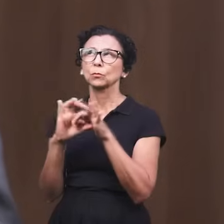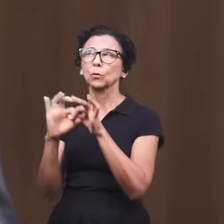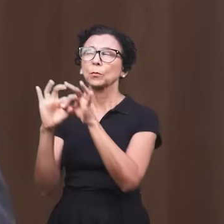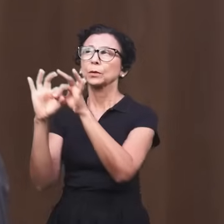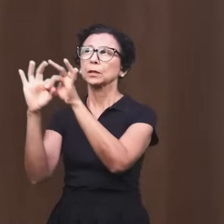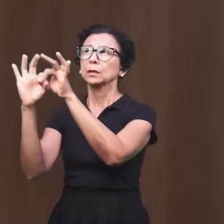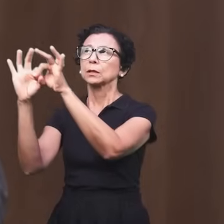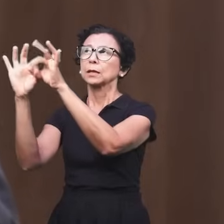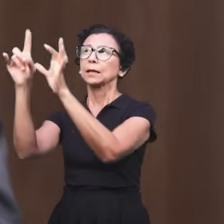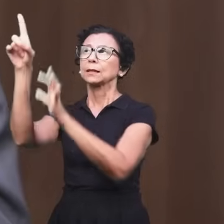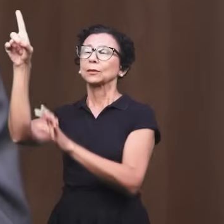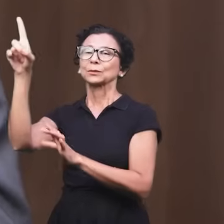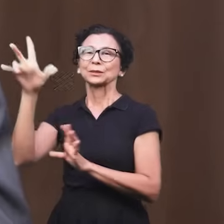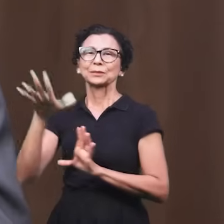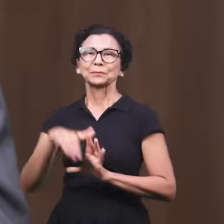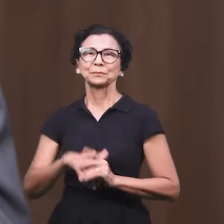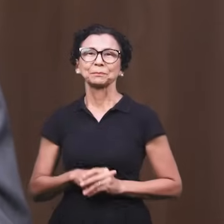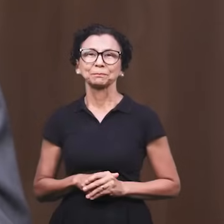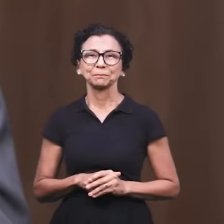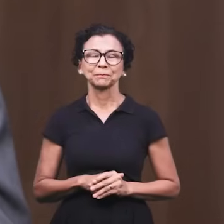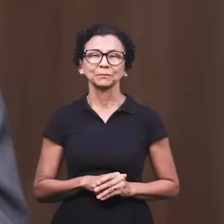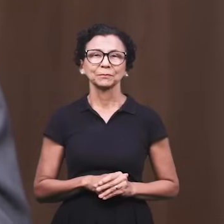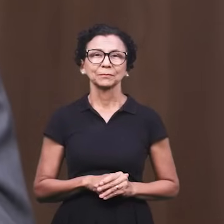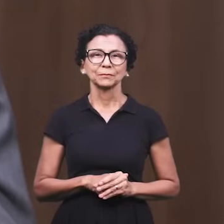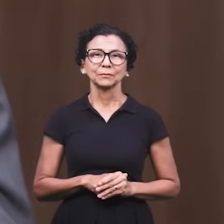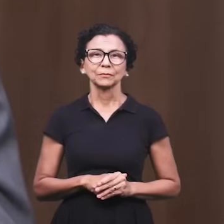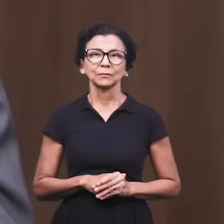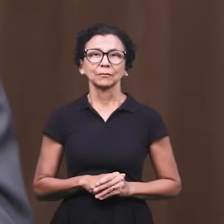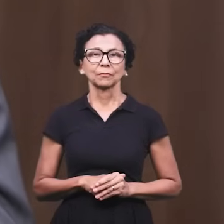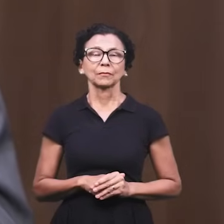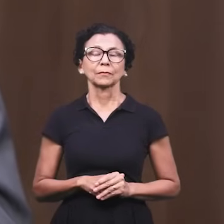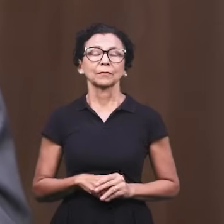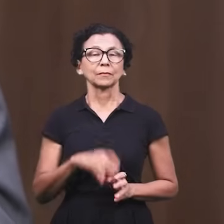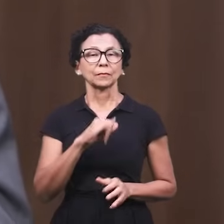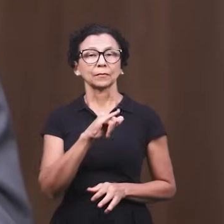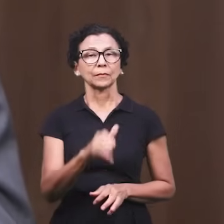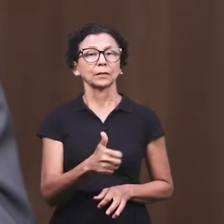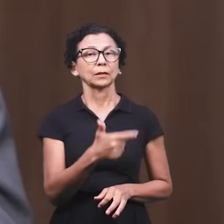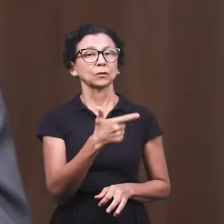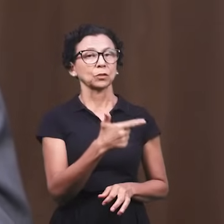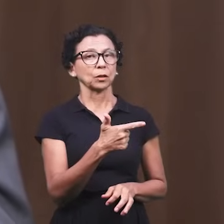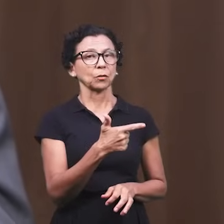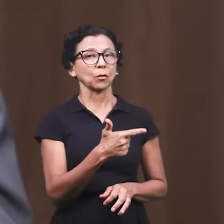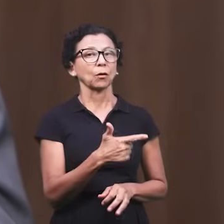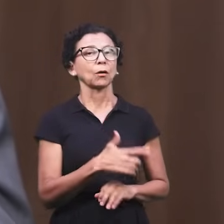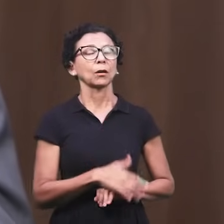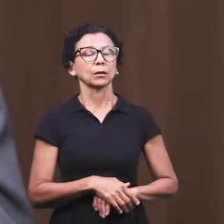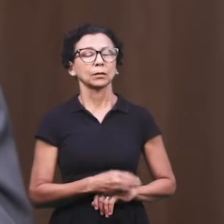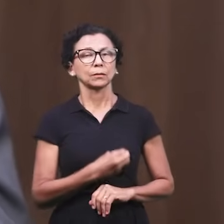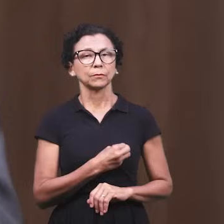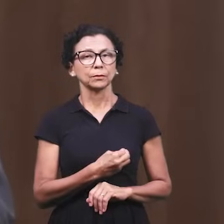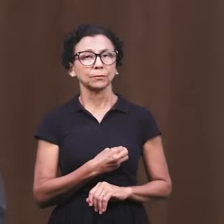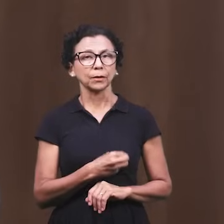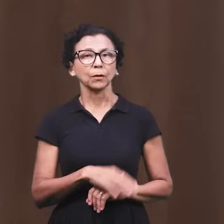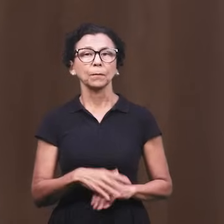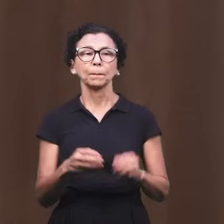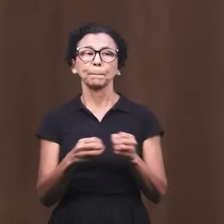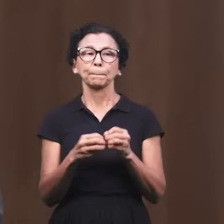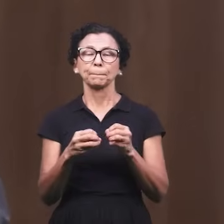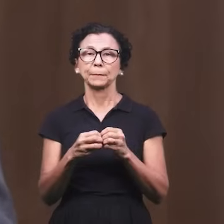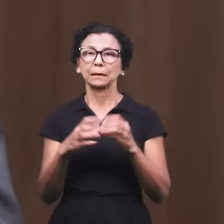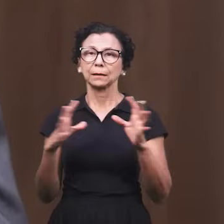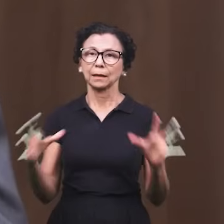lá, até para prosperar. Mas ele viveu do milagre. Dali para frente ele entendeu que quem abençoa, olha, você